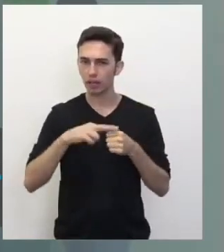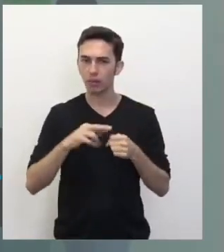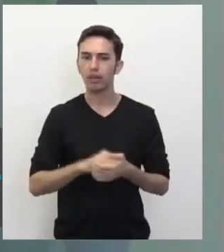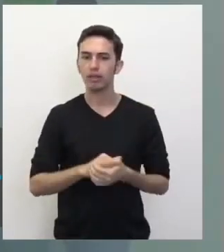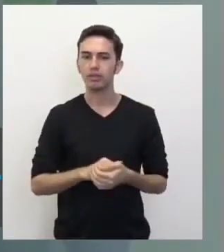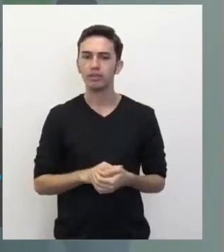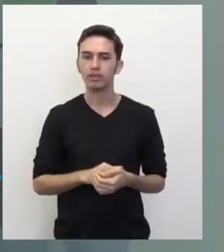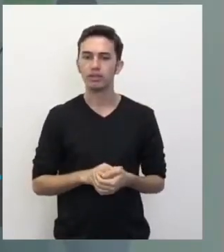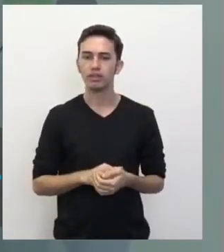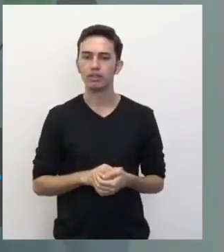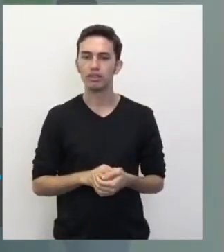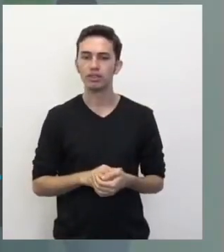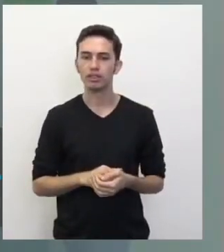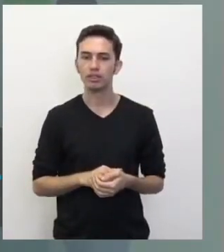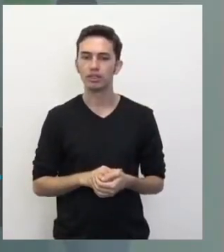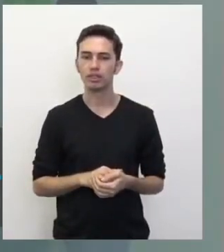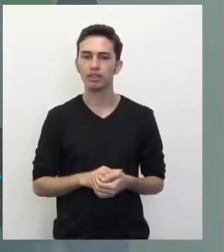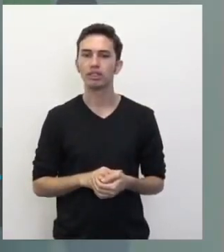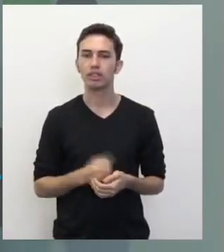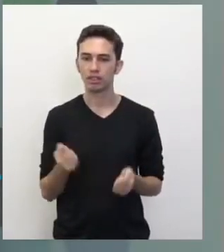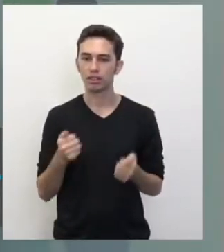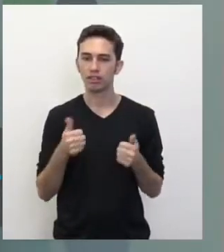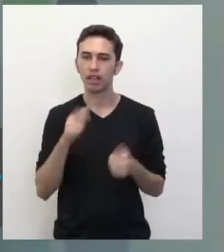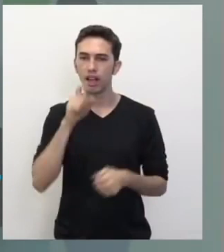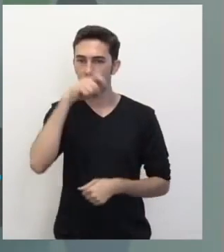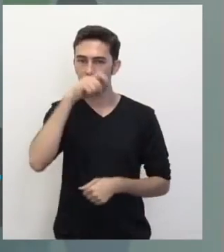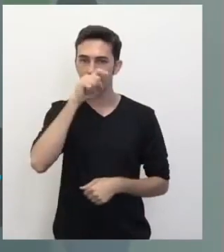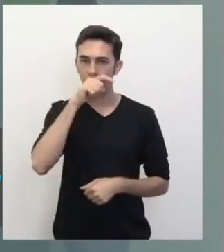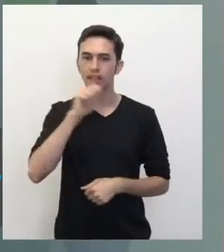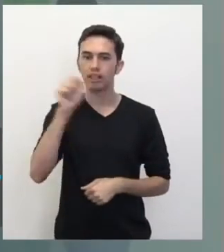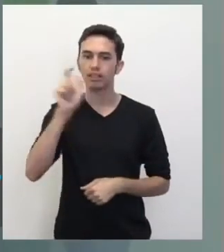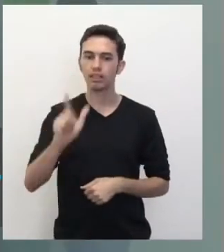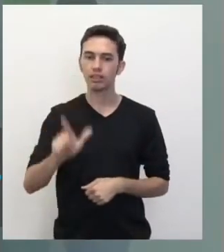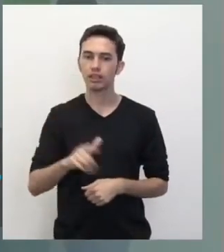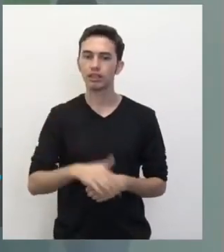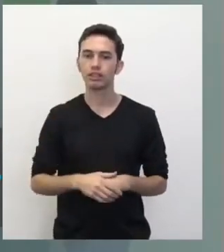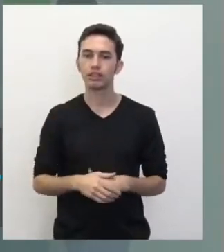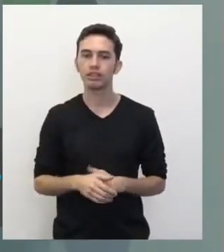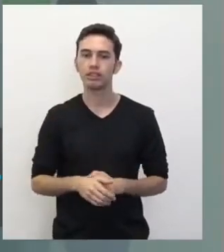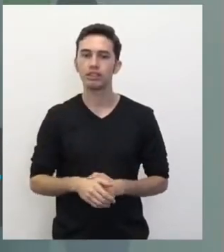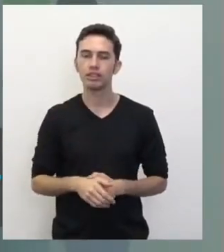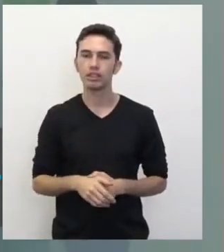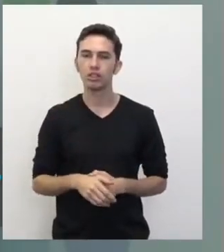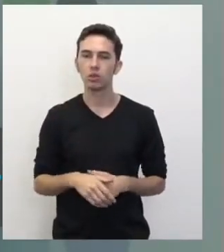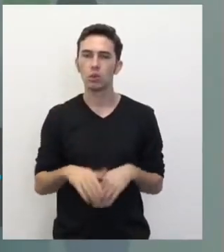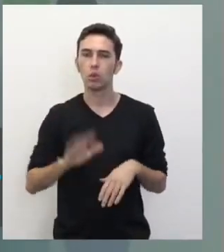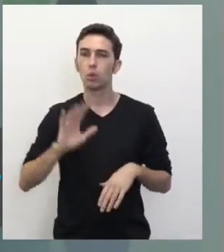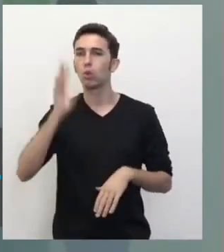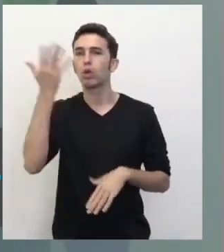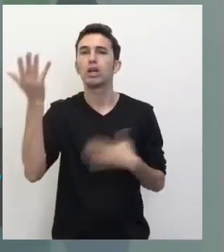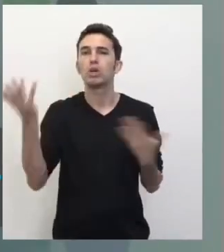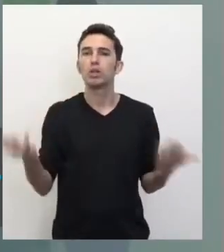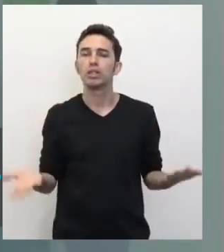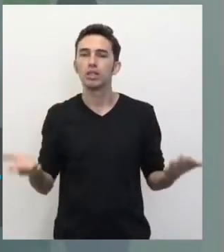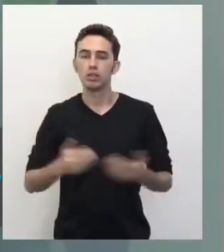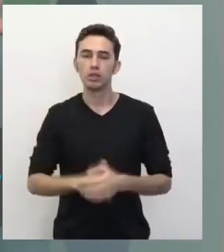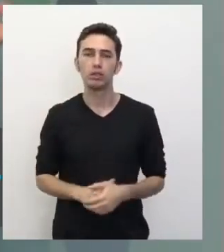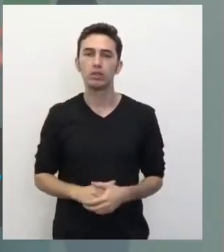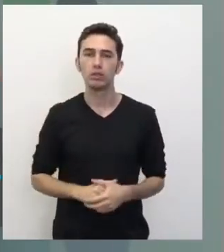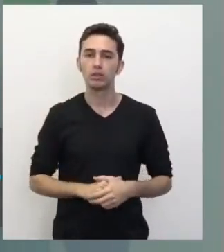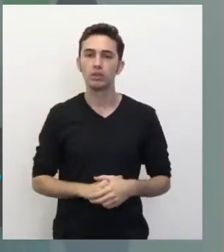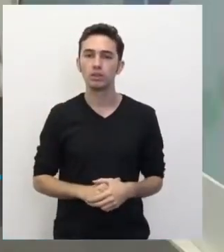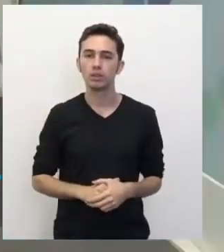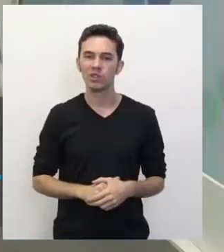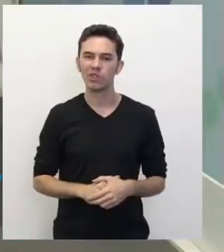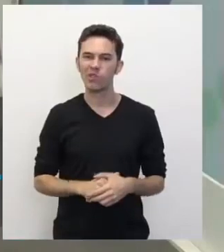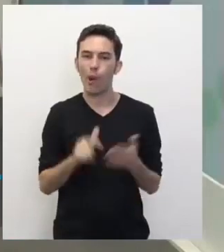quem? As ararinhas azuis. Certinho. A segunda perguntinha aí. O que aconteceu? Do que fala